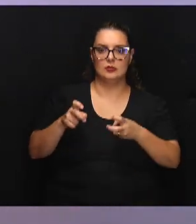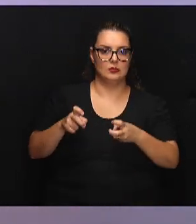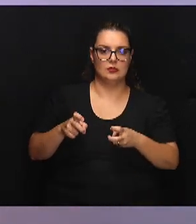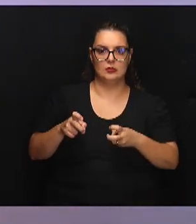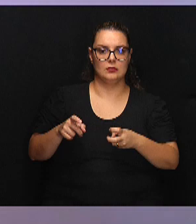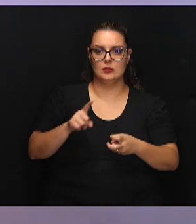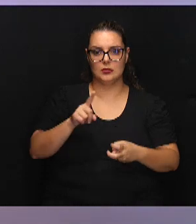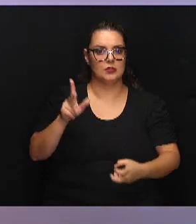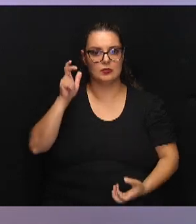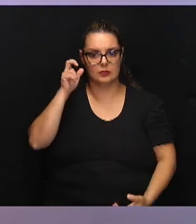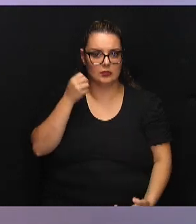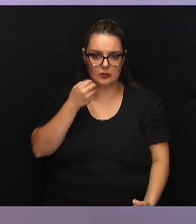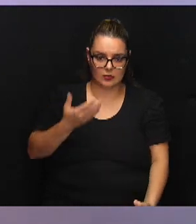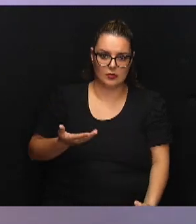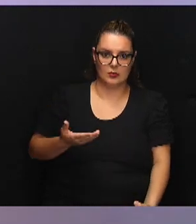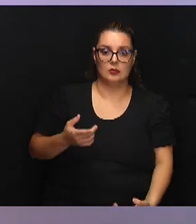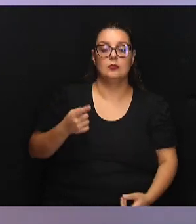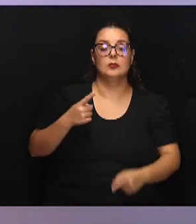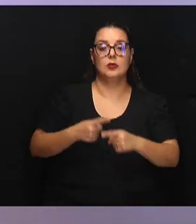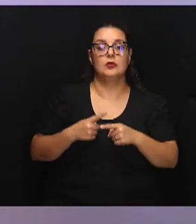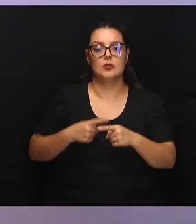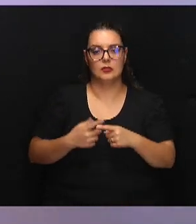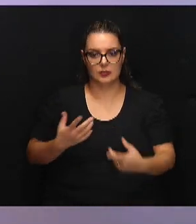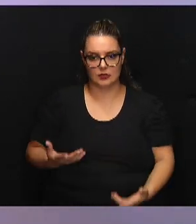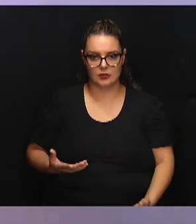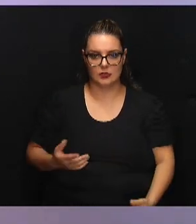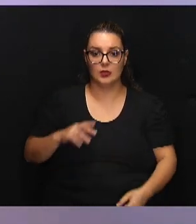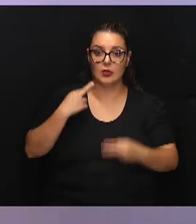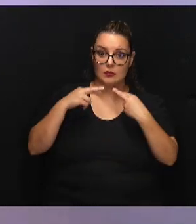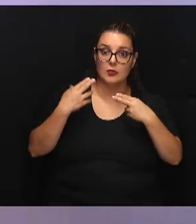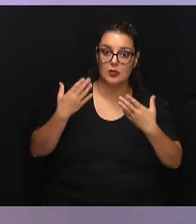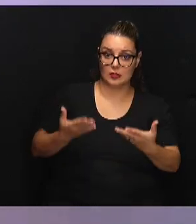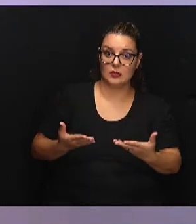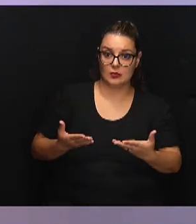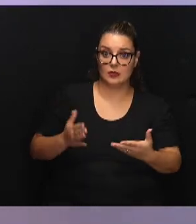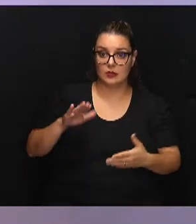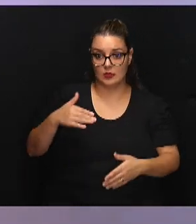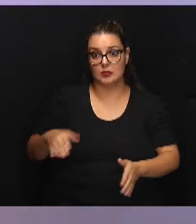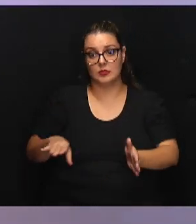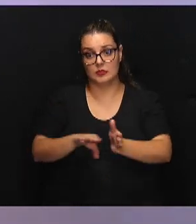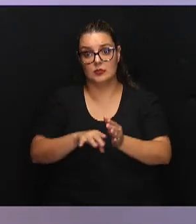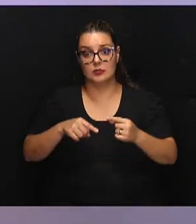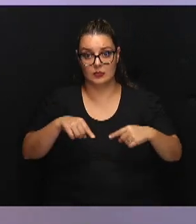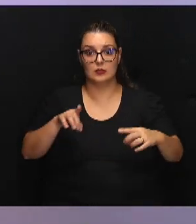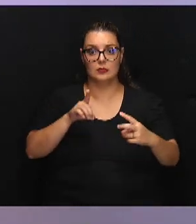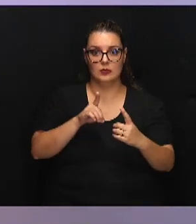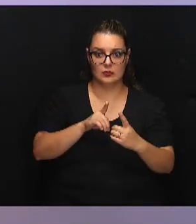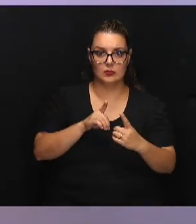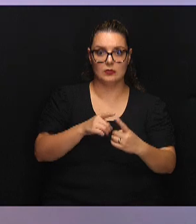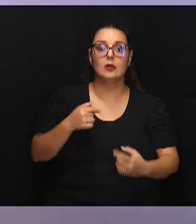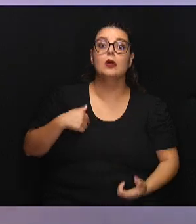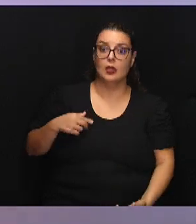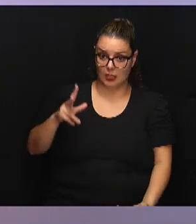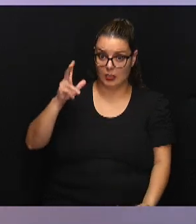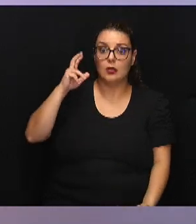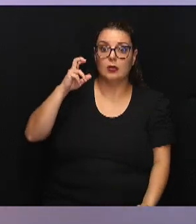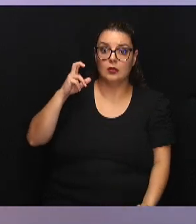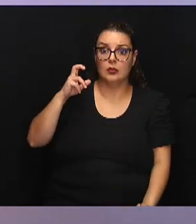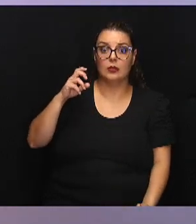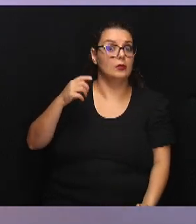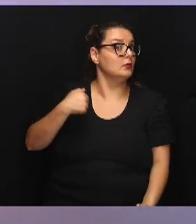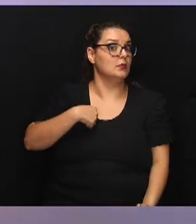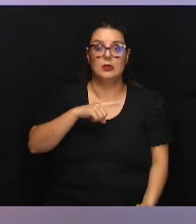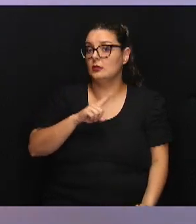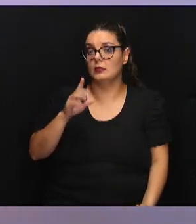não está ouvindo tão bem. Por quê? A queixa dele, em geral, quando chega no consultório eu ouço, mas eu não